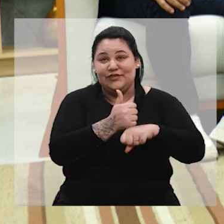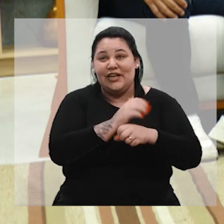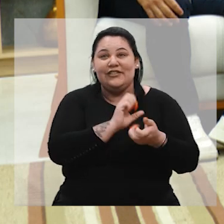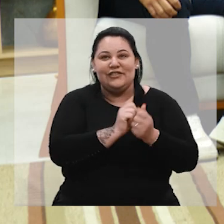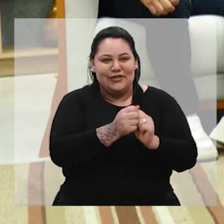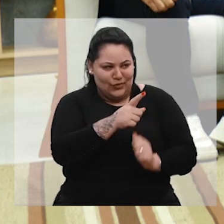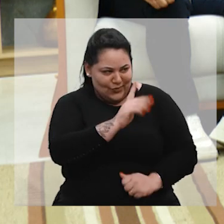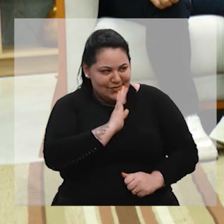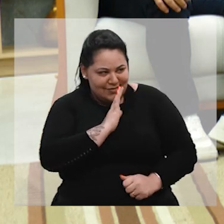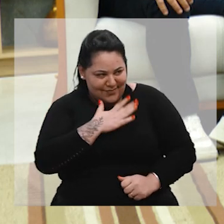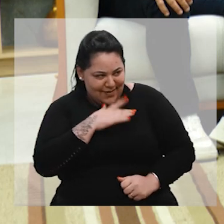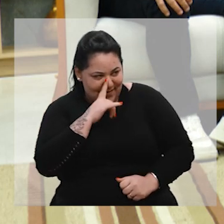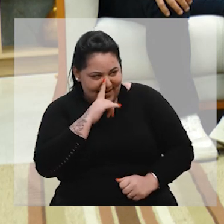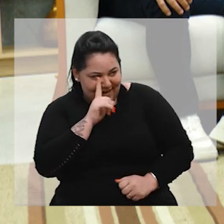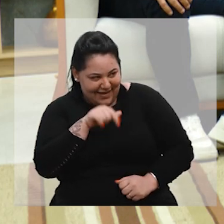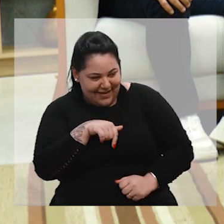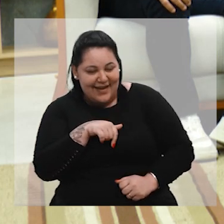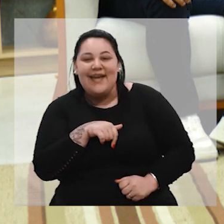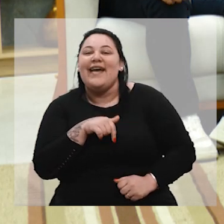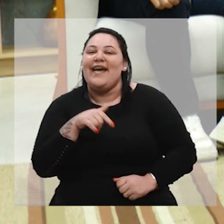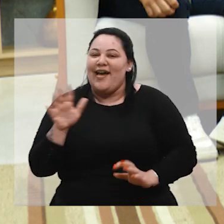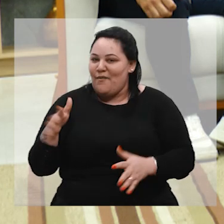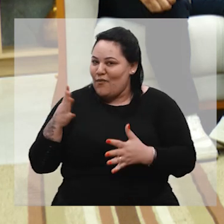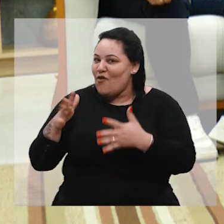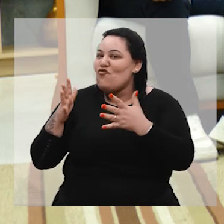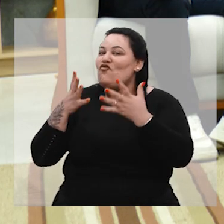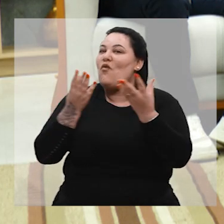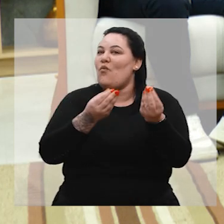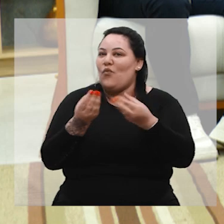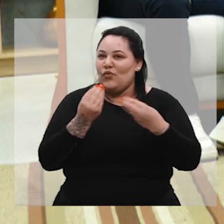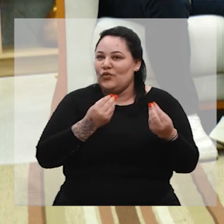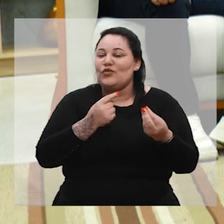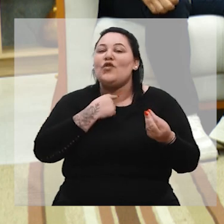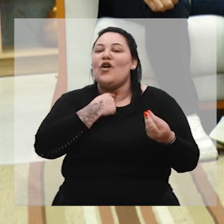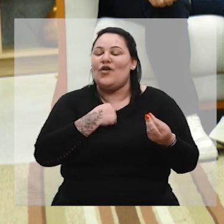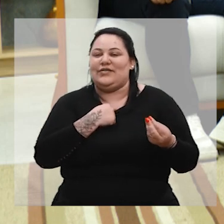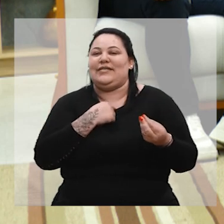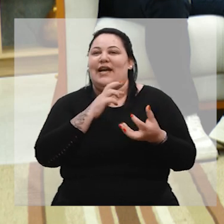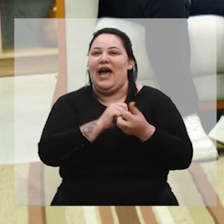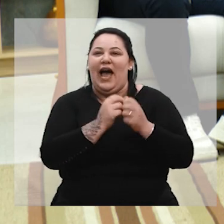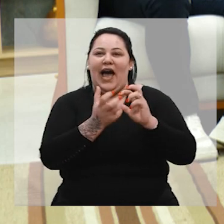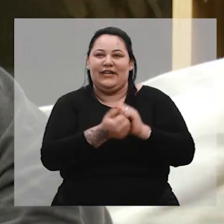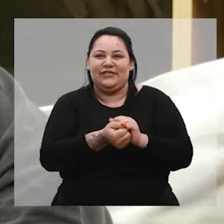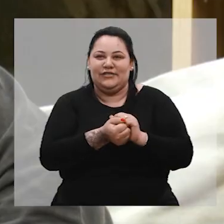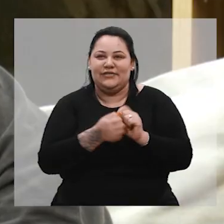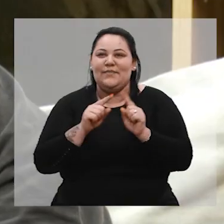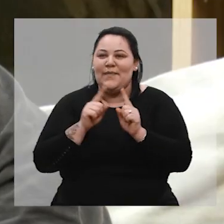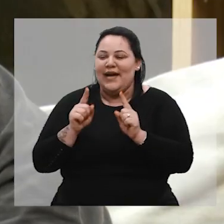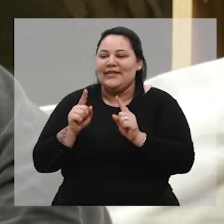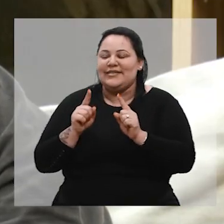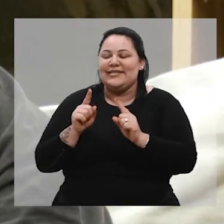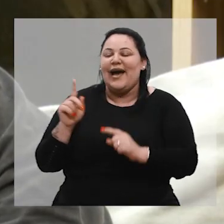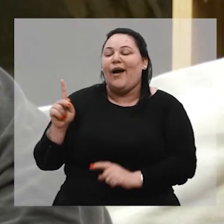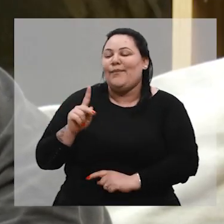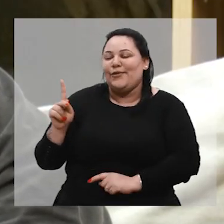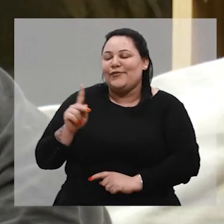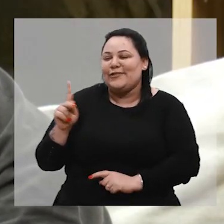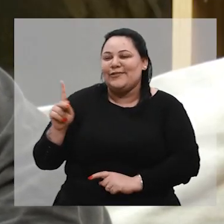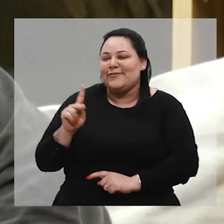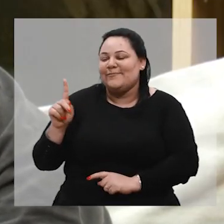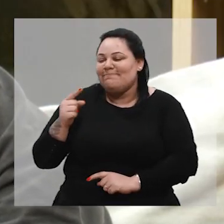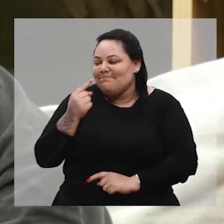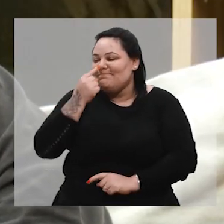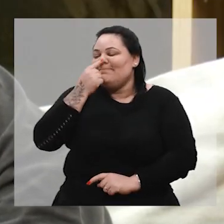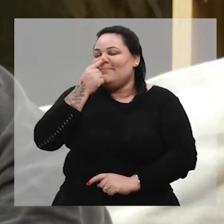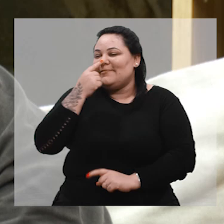Minha mãe era uma artista, tu conheceu minha mãe, né? Minha mãe era uma artista e nos incentivou muito, sempre, a gostar de arte. Mas